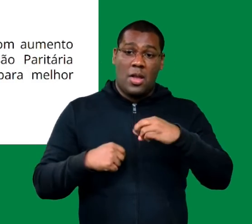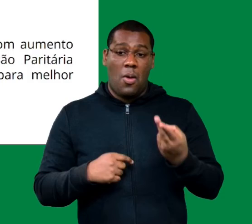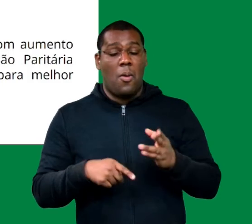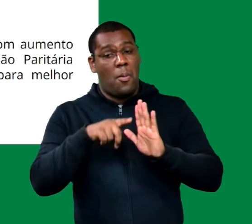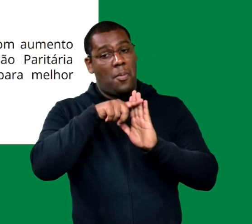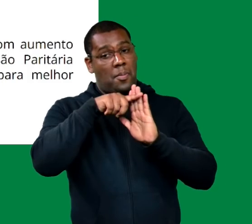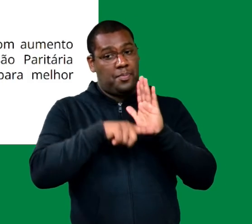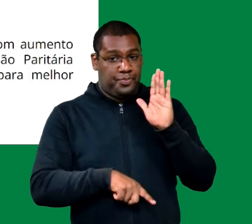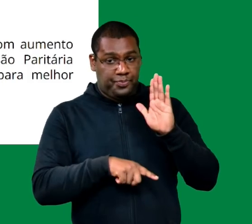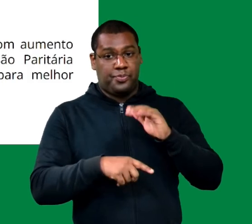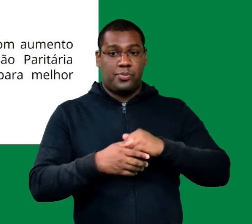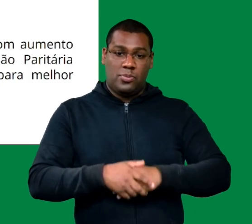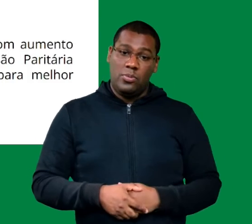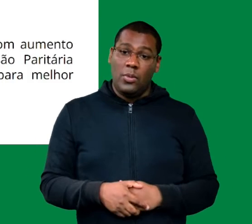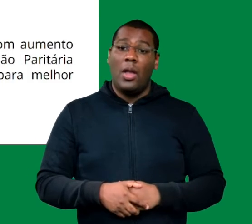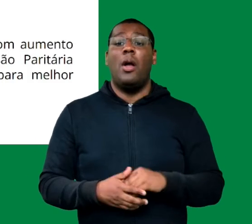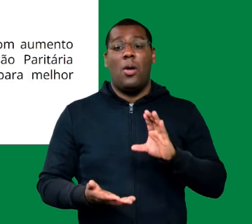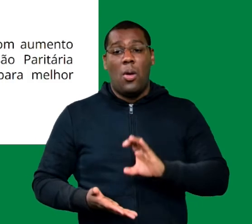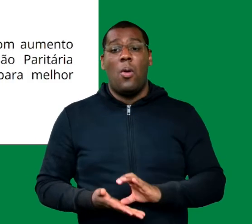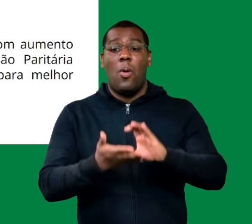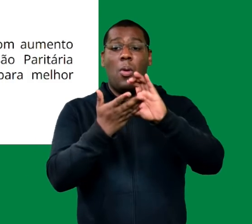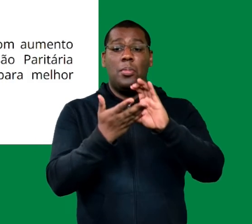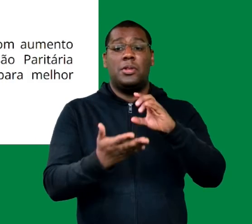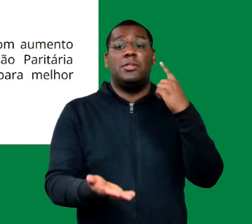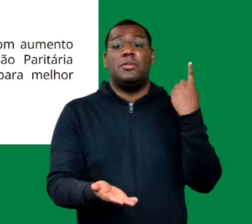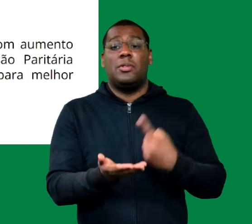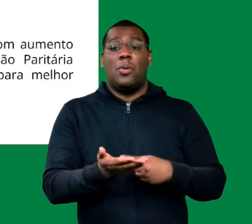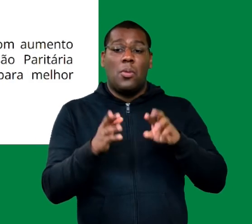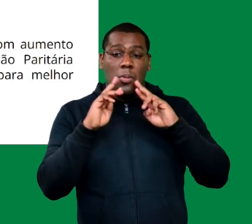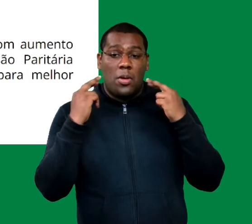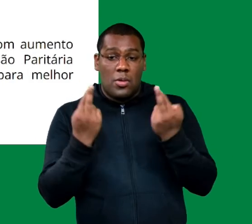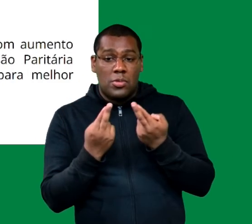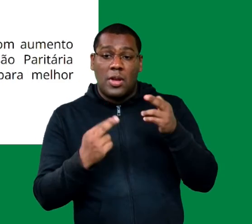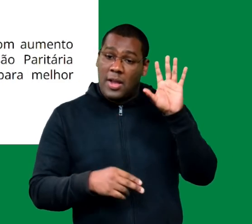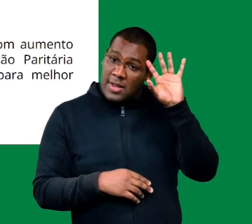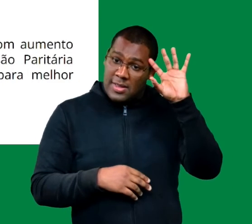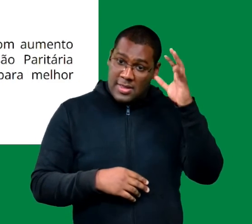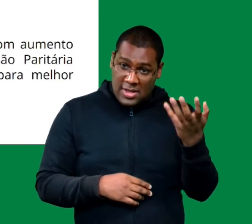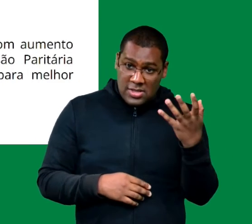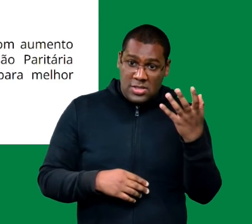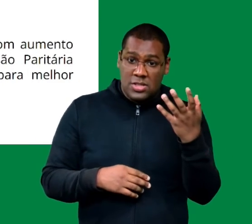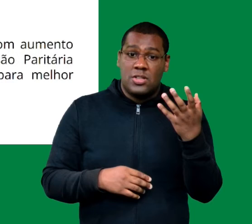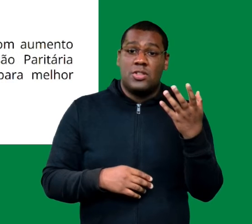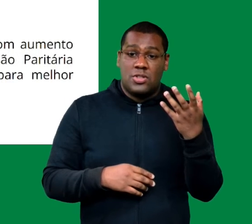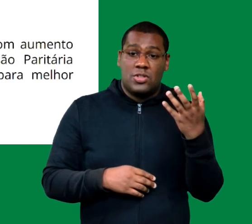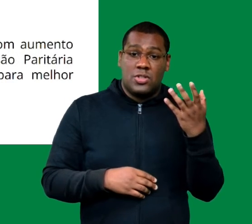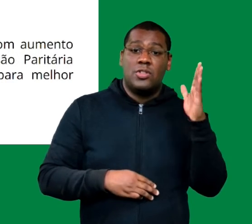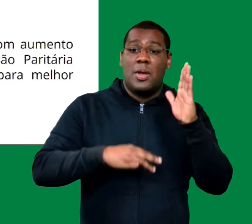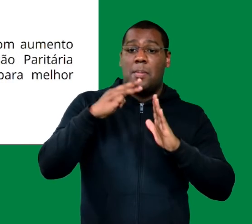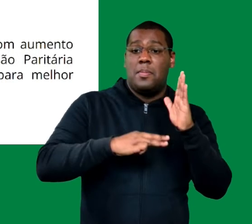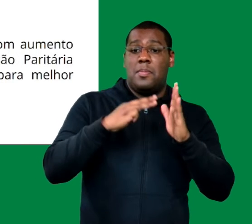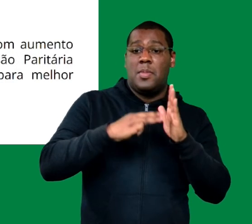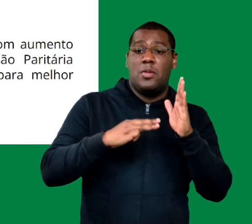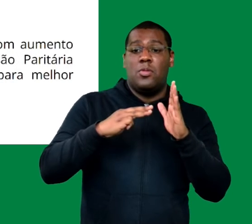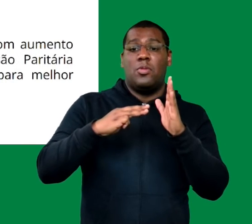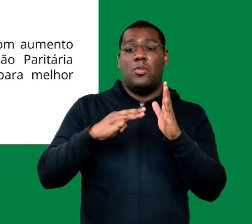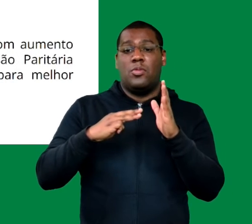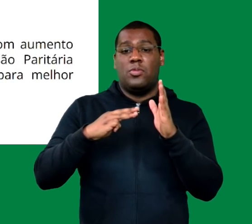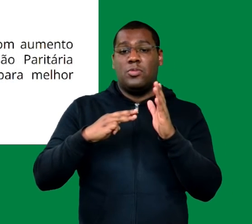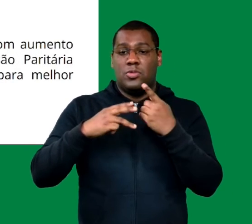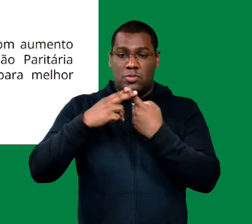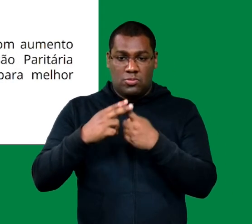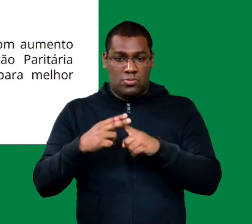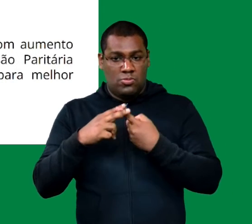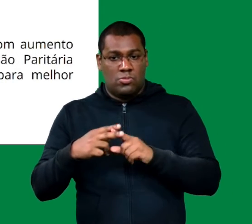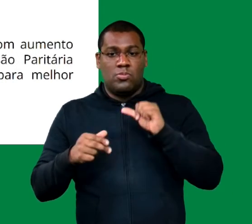correção. Então a comissão poderá se reunir e definir e ajustar essa metodologia de alguma forma para reduzir